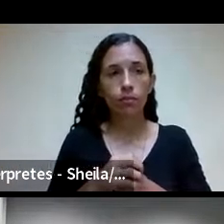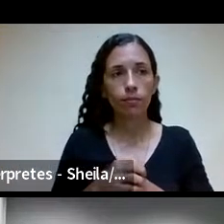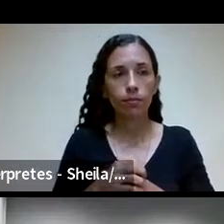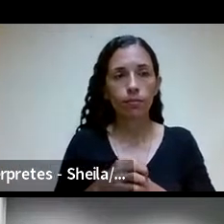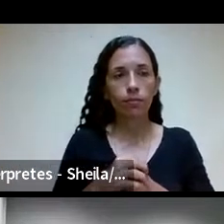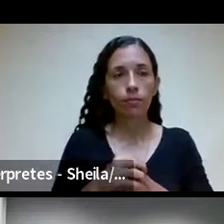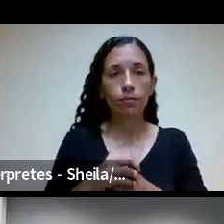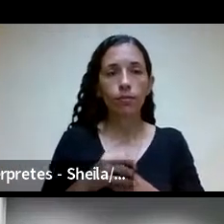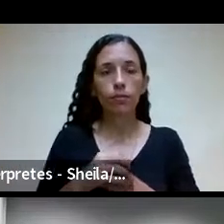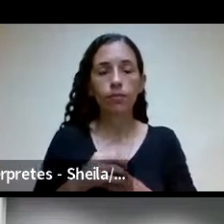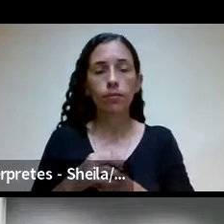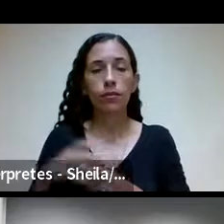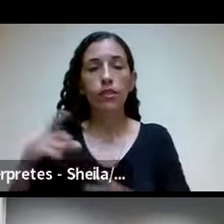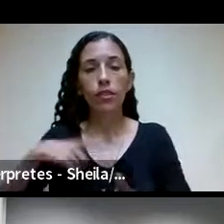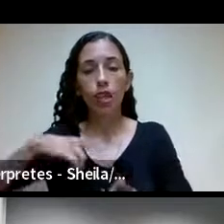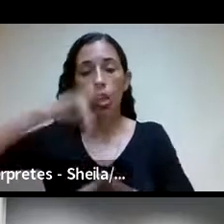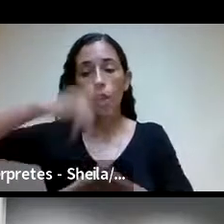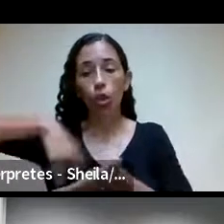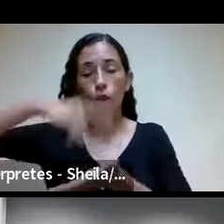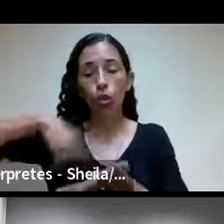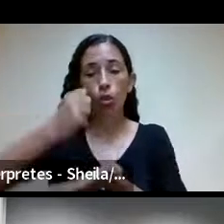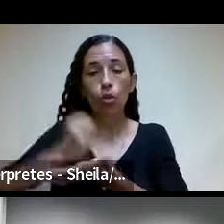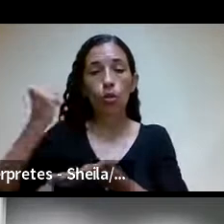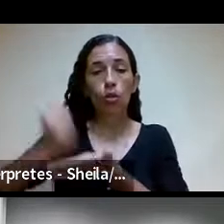não, receitas.